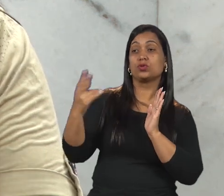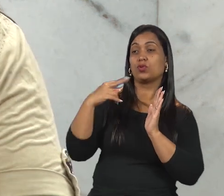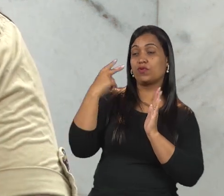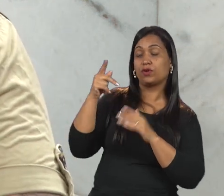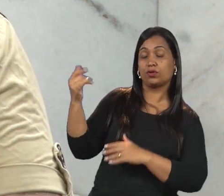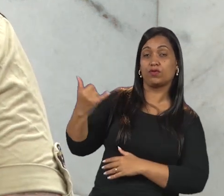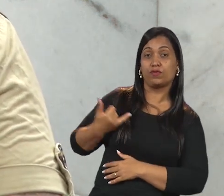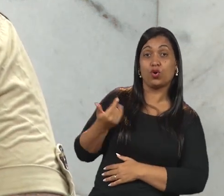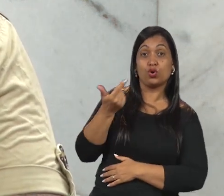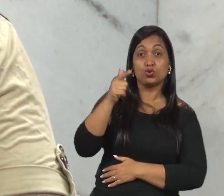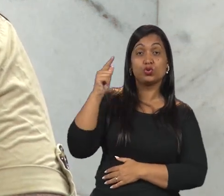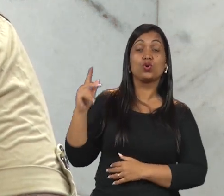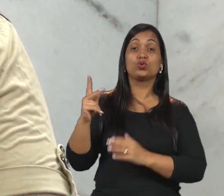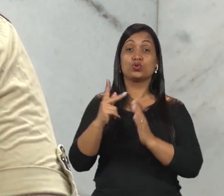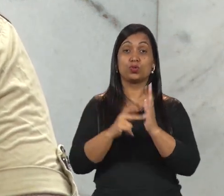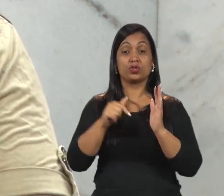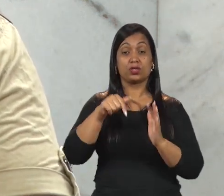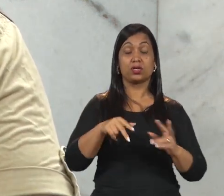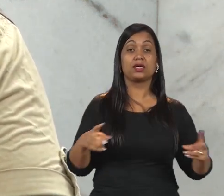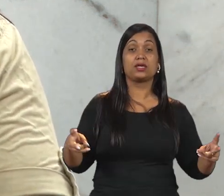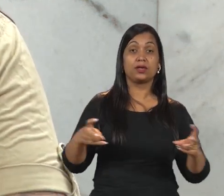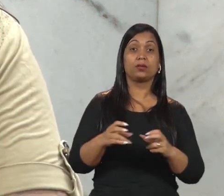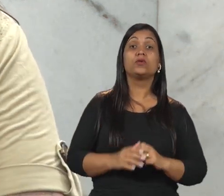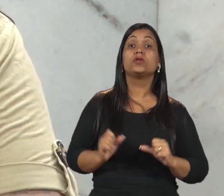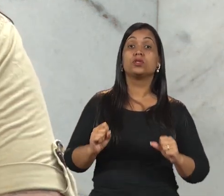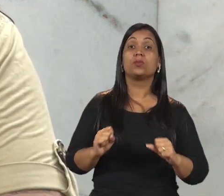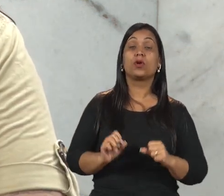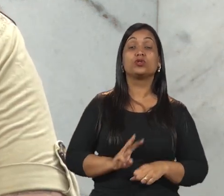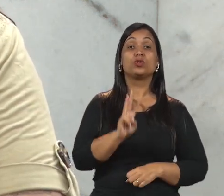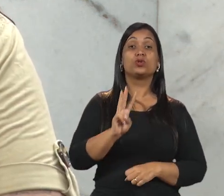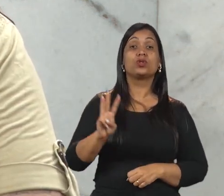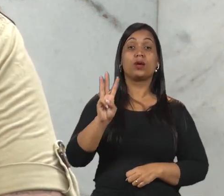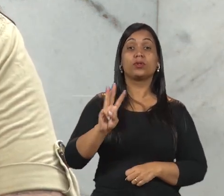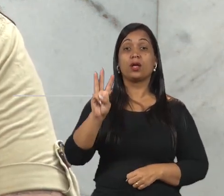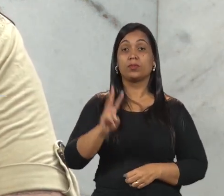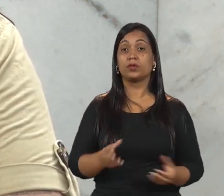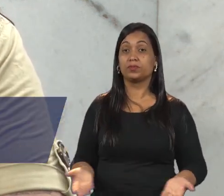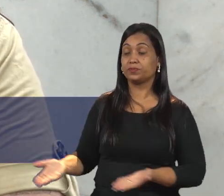citou e de outros projetos nessa Câmara, você acessa o nosso site, que é o